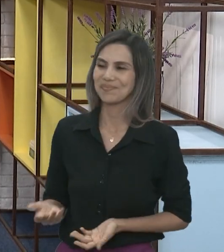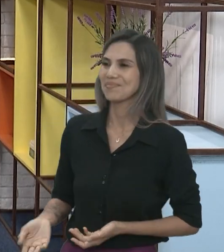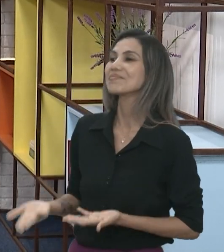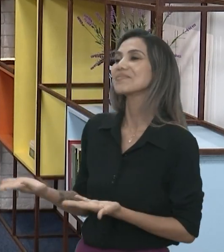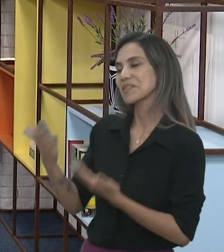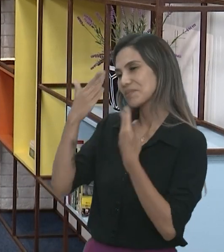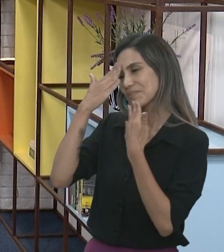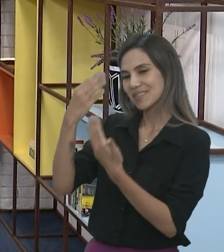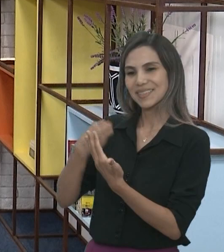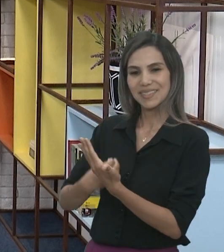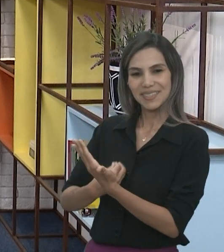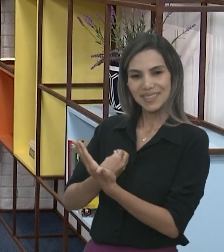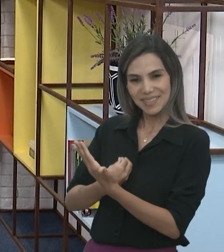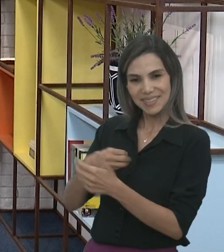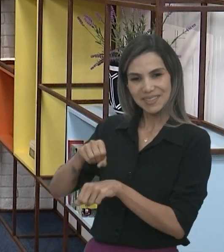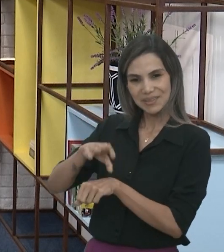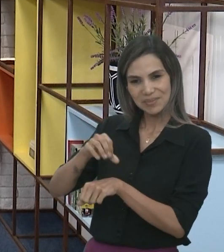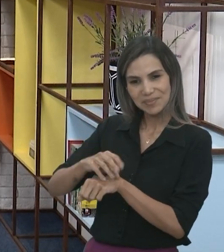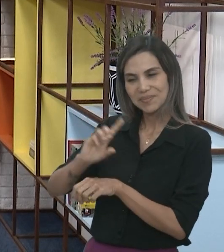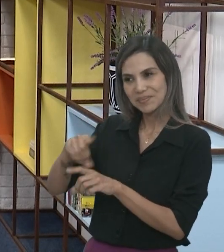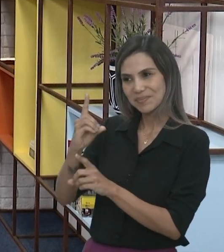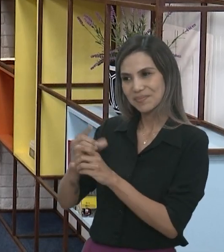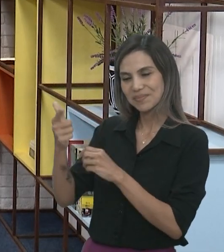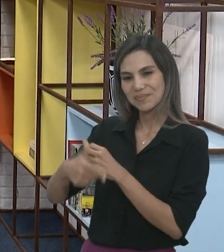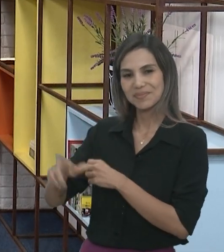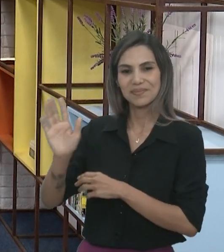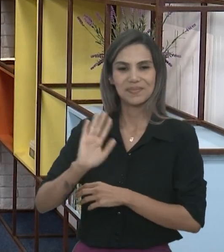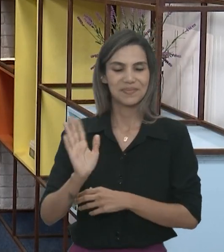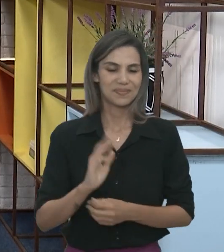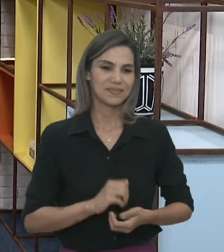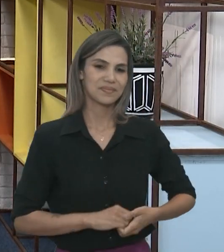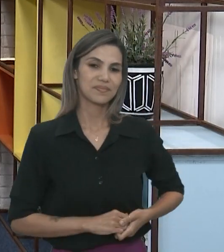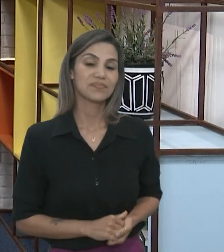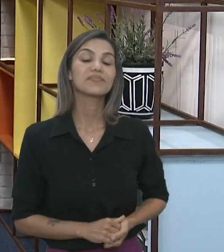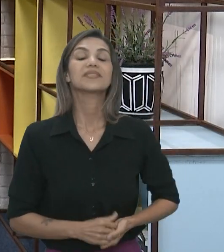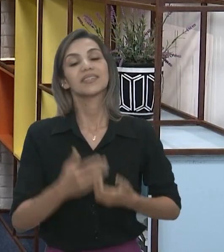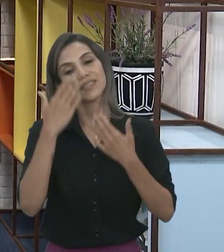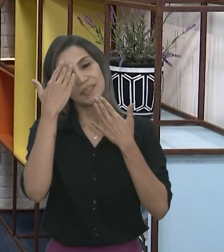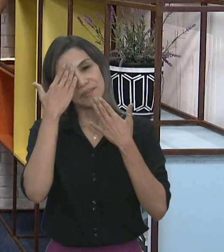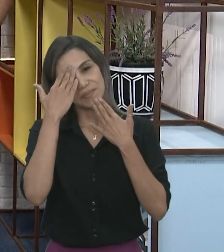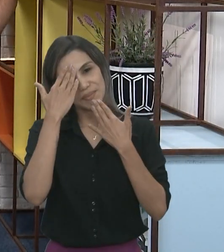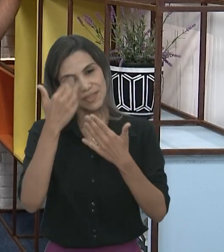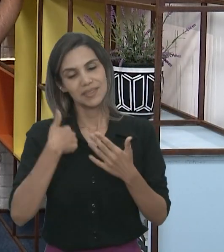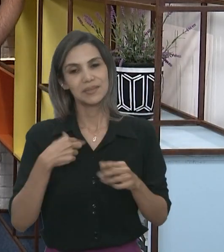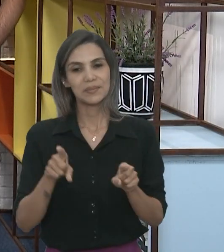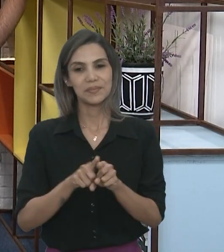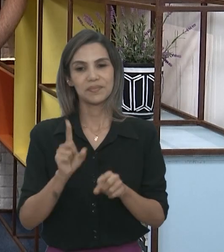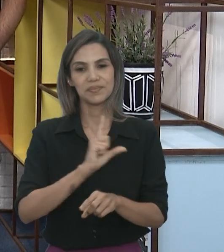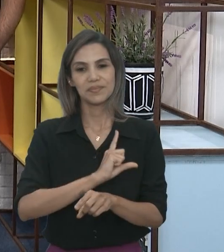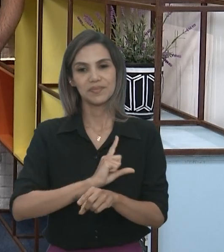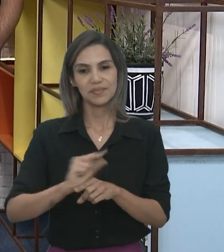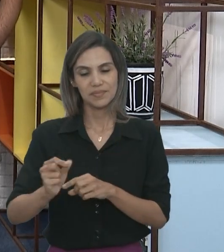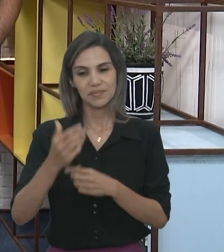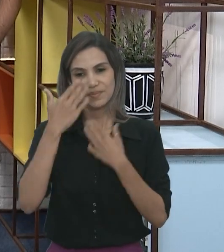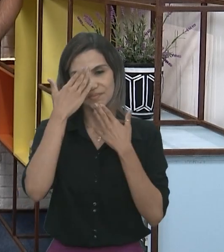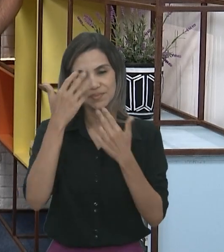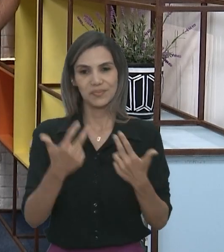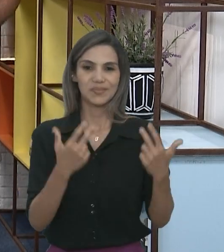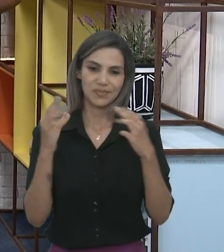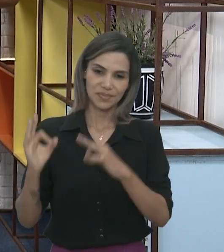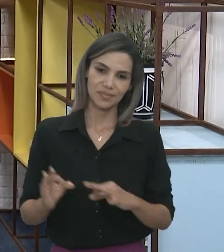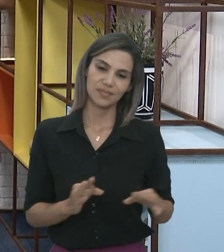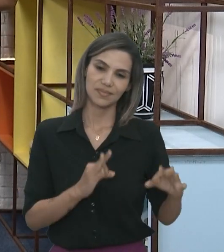pelas dicas, viu? Eu que agradeço, Até o Cássio. próximo programa. Até. Tchau, tchau. Valeu, pessoal. Olha só, também já vou indo nessa. Muito obrigado pela sua